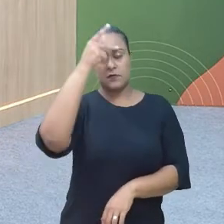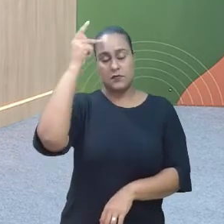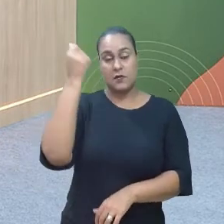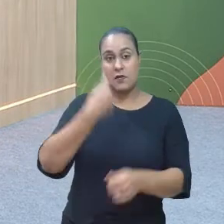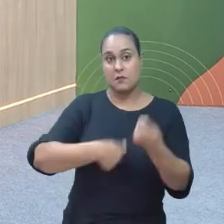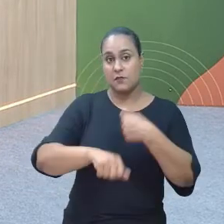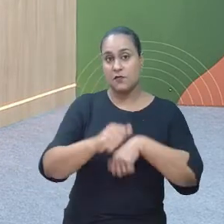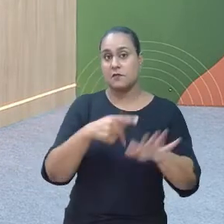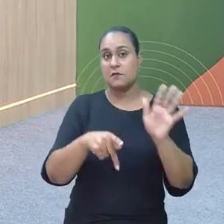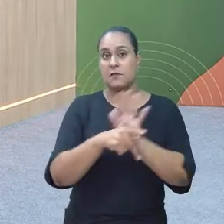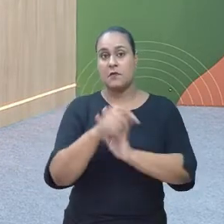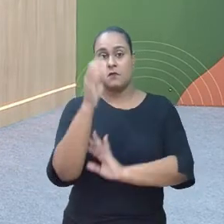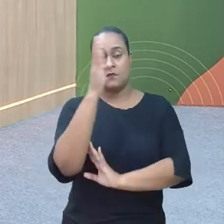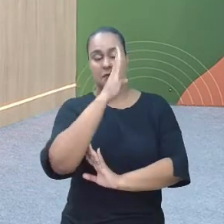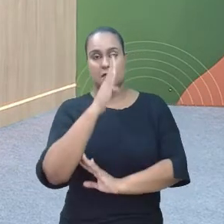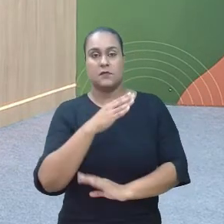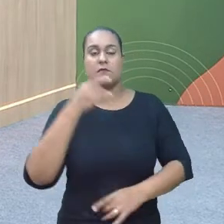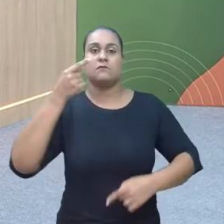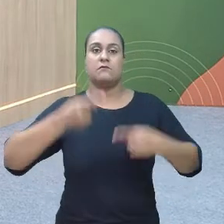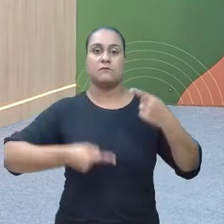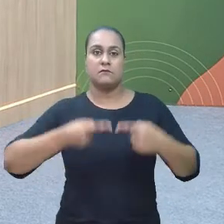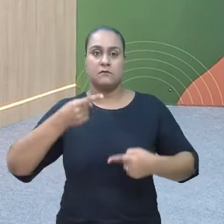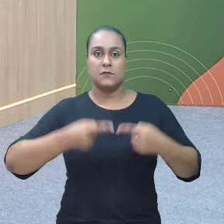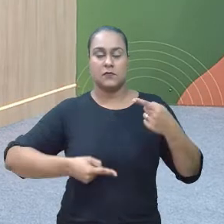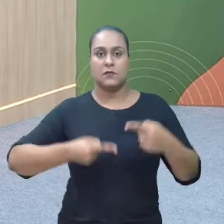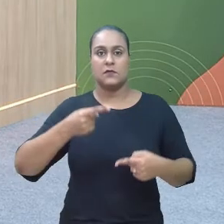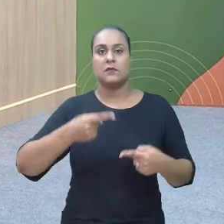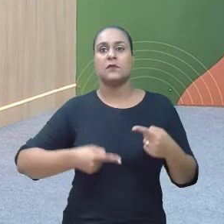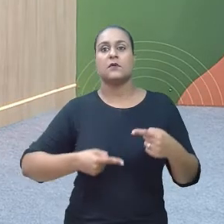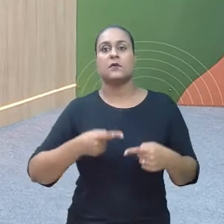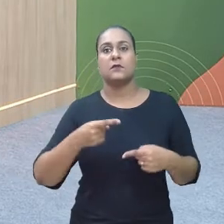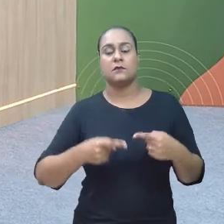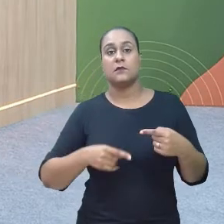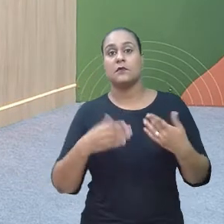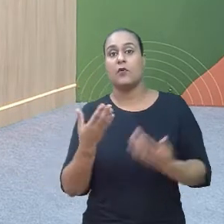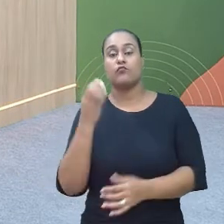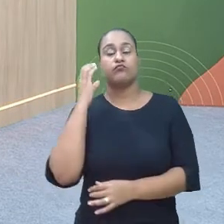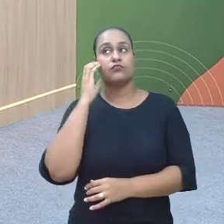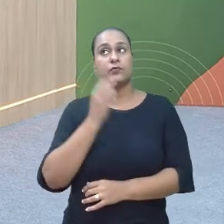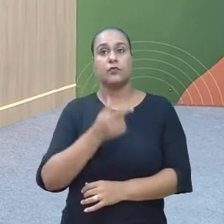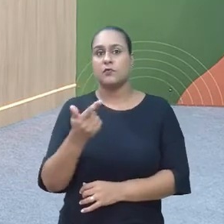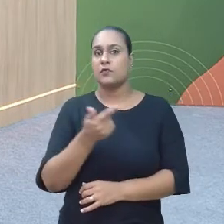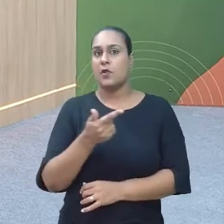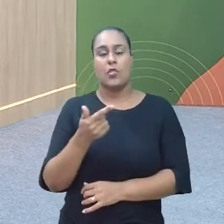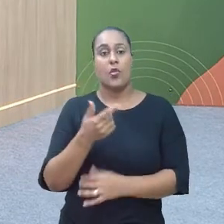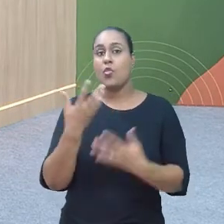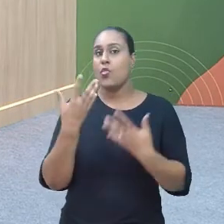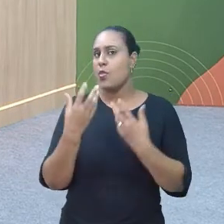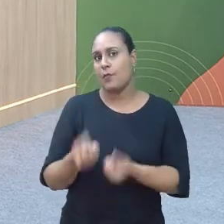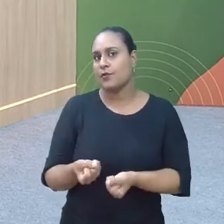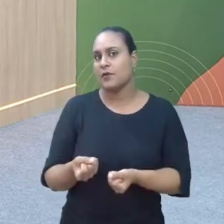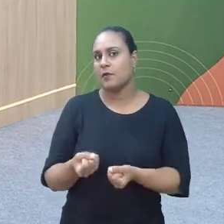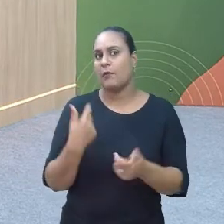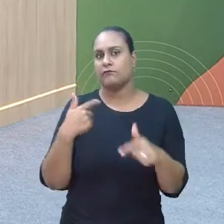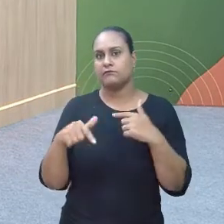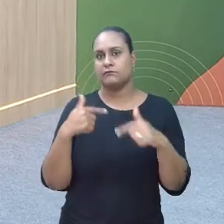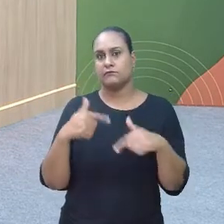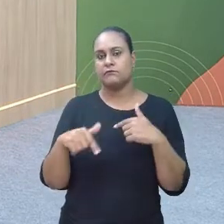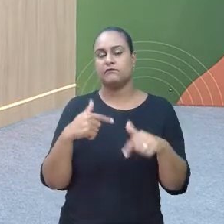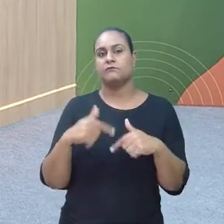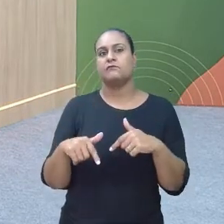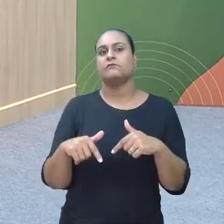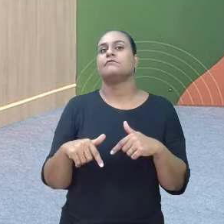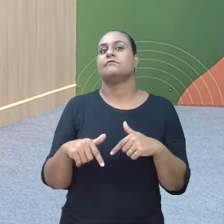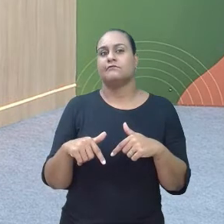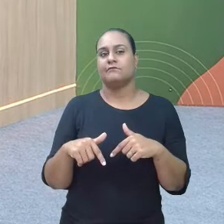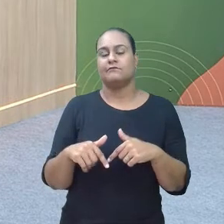do Brasil, a administração política do Brasil, enquanto o Dom Pedro II não podia assumir. Então, ele vai reger o Brasil em nome